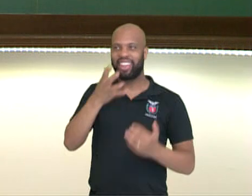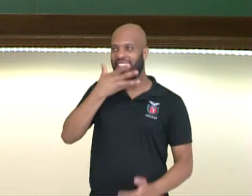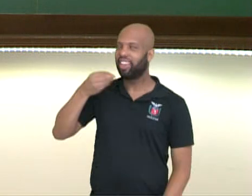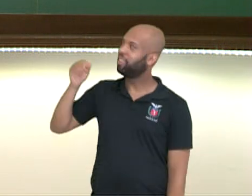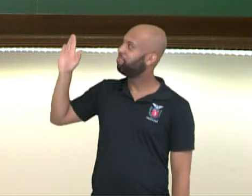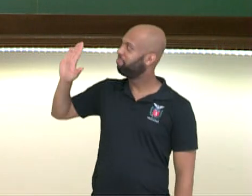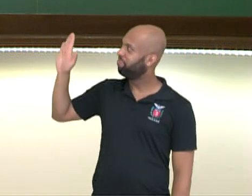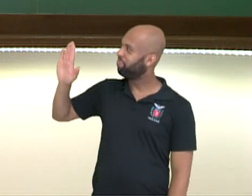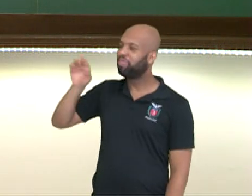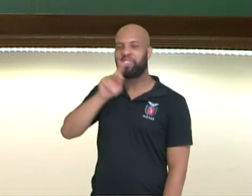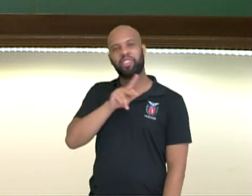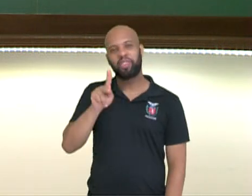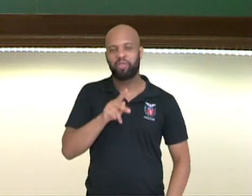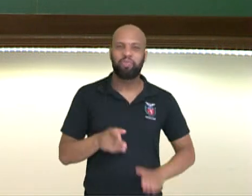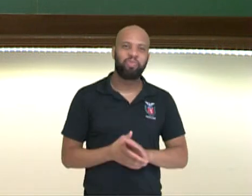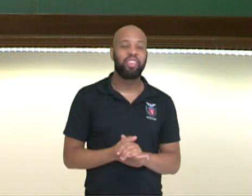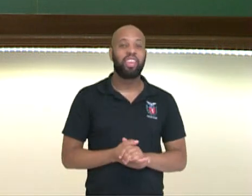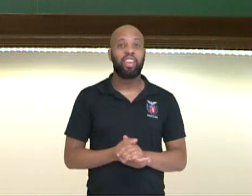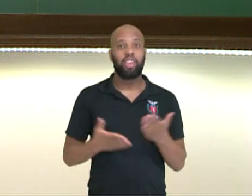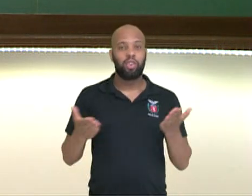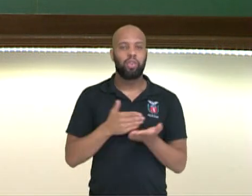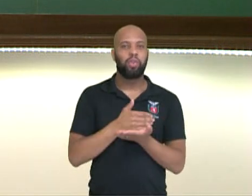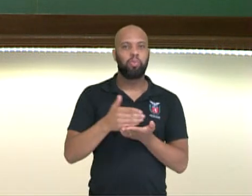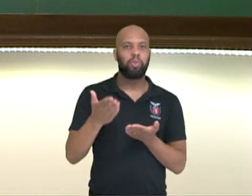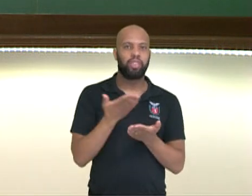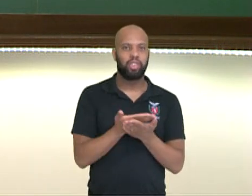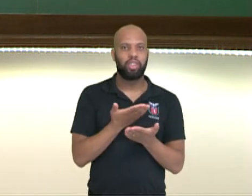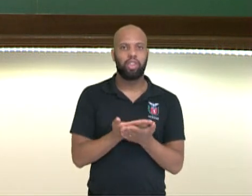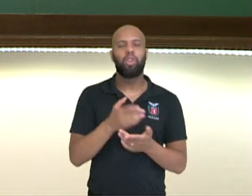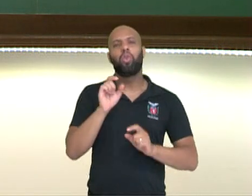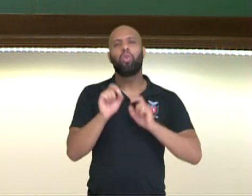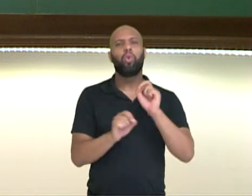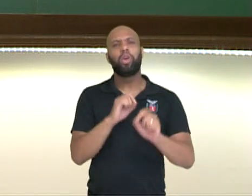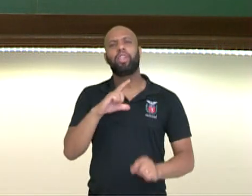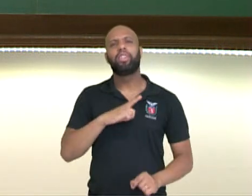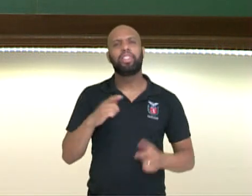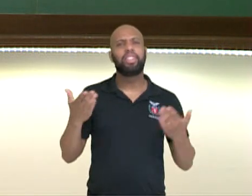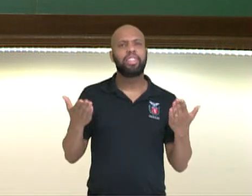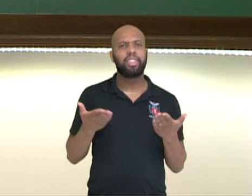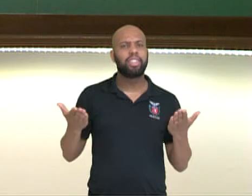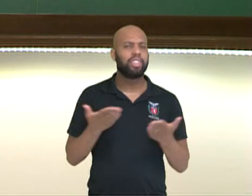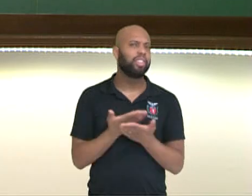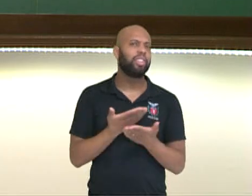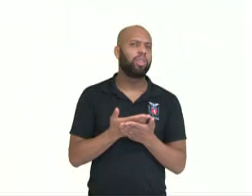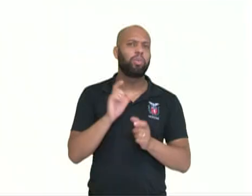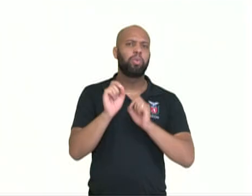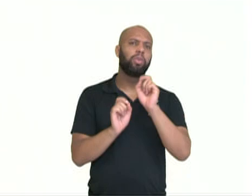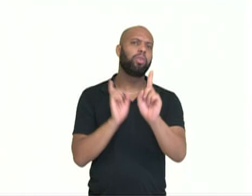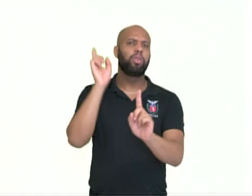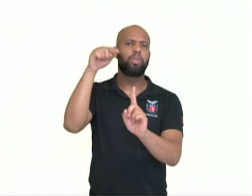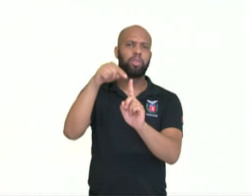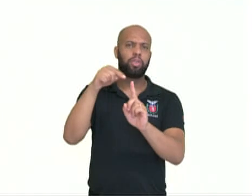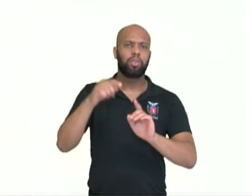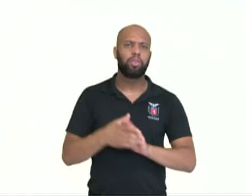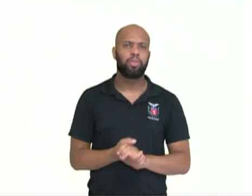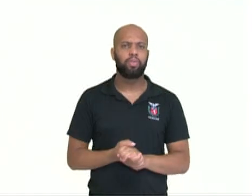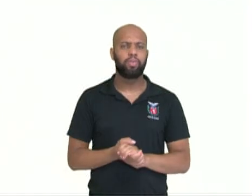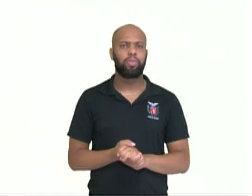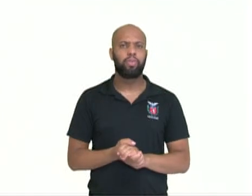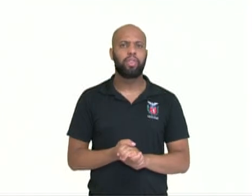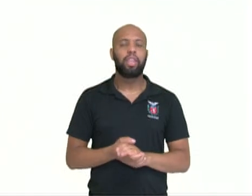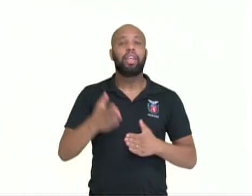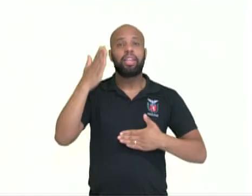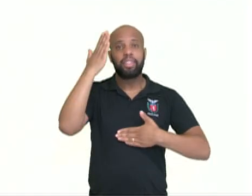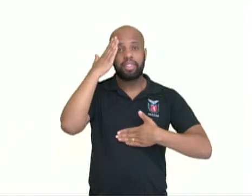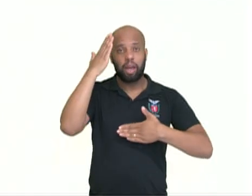intérprete. Então, vamos começar a nossa aula. Então, é o seguinte, o que a gente vai ver nesta aula? Quais são os objetivos dessa aula? Diferenciar